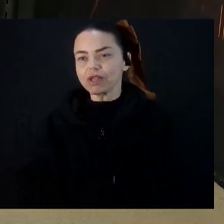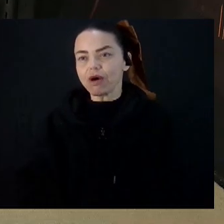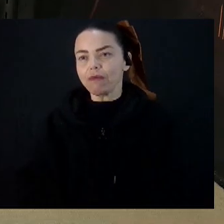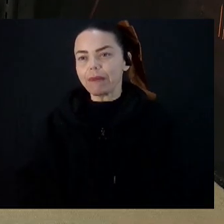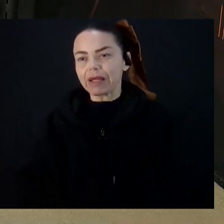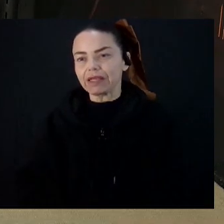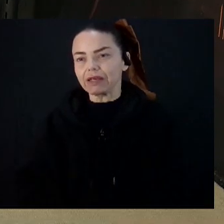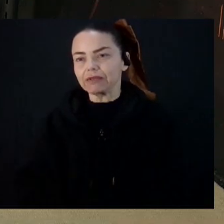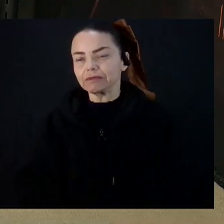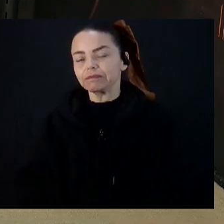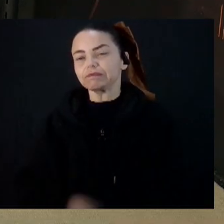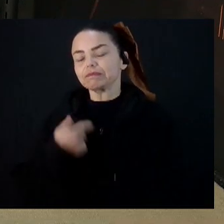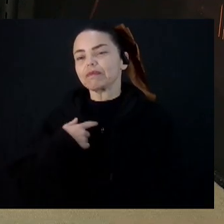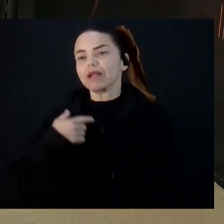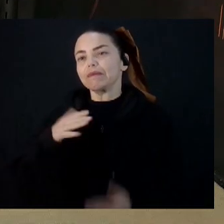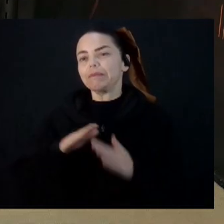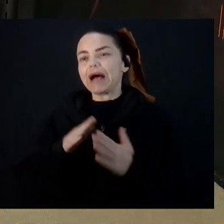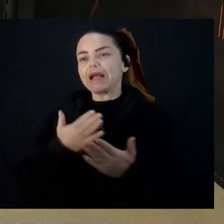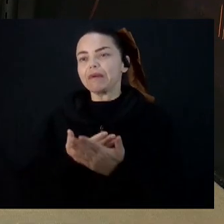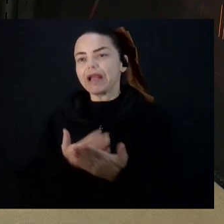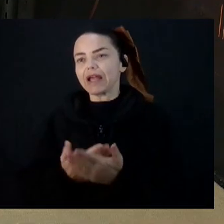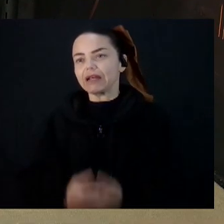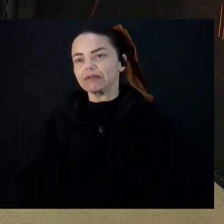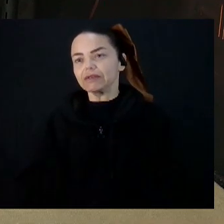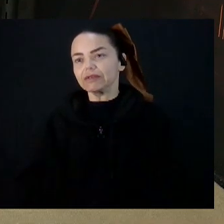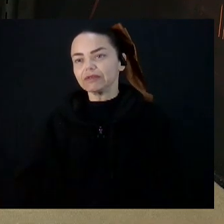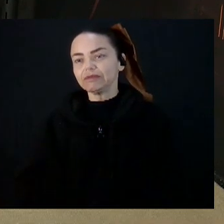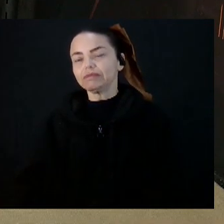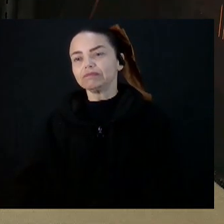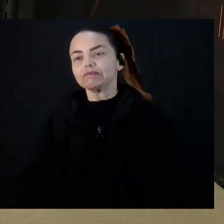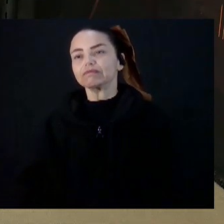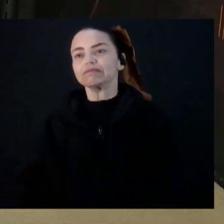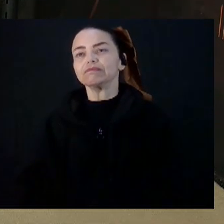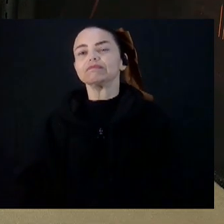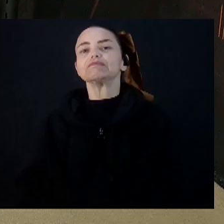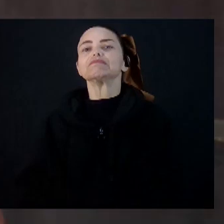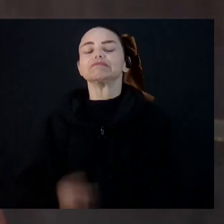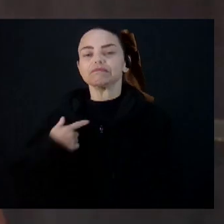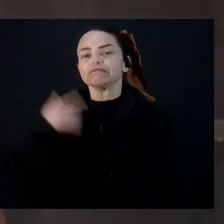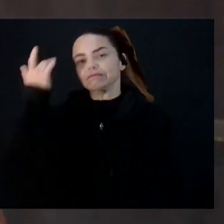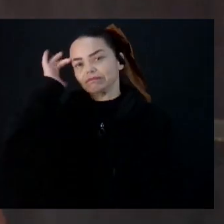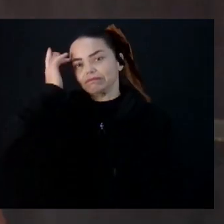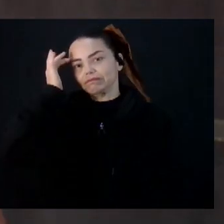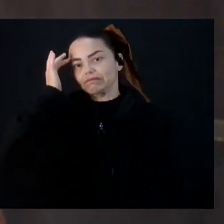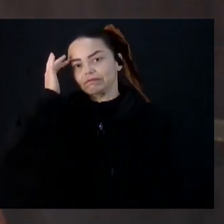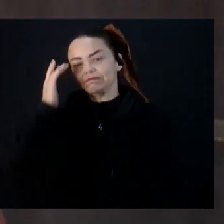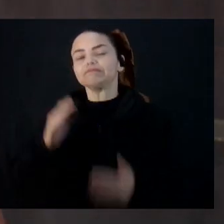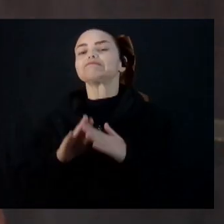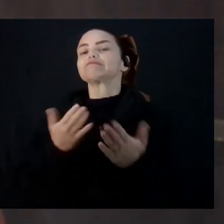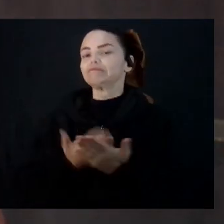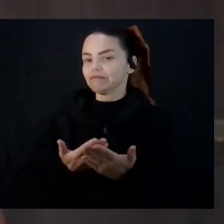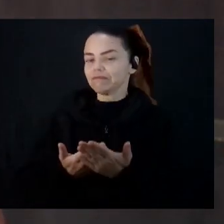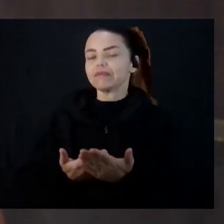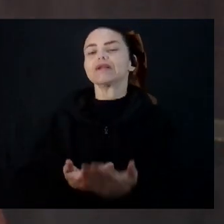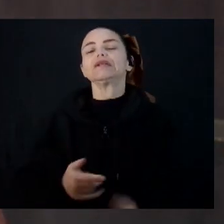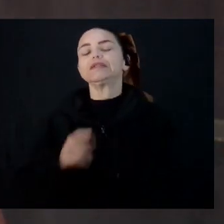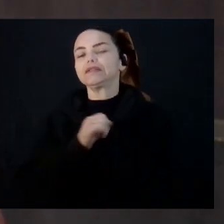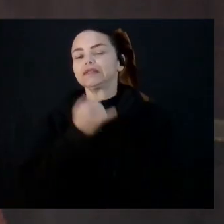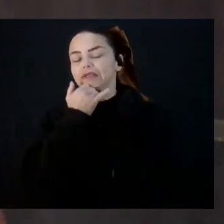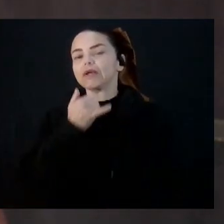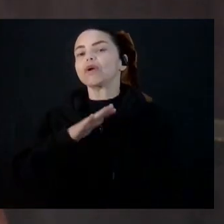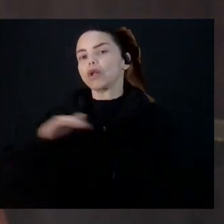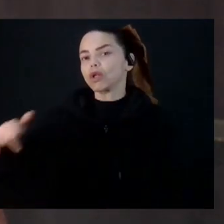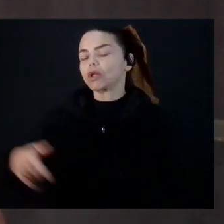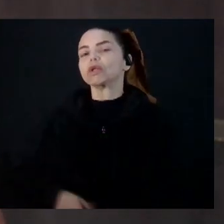de escola e assim sucessivamente. Apesar de você achar que com criança não acontece, com criança também acontece. Eles também respondem, tá